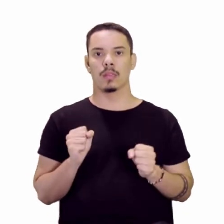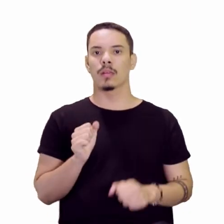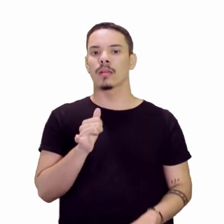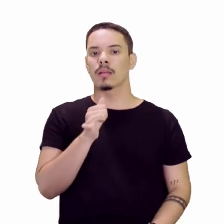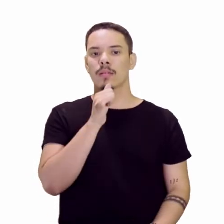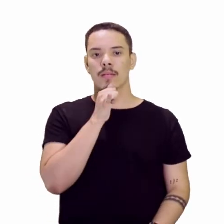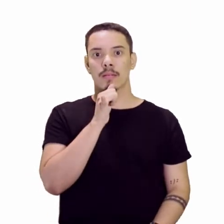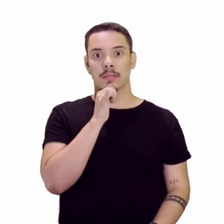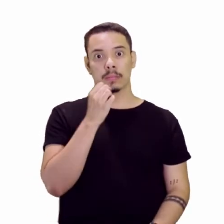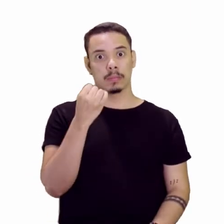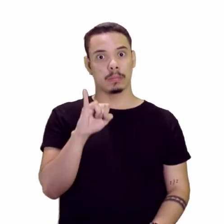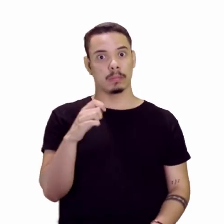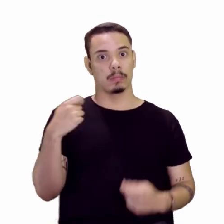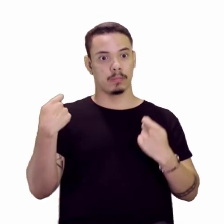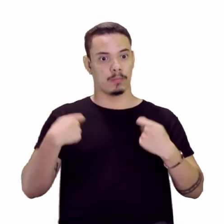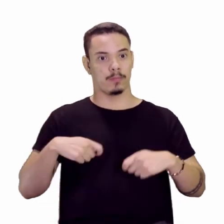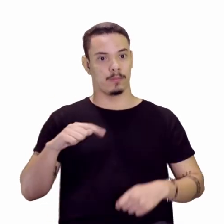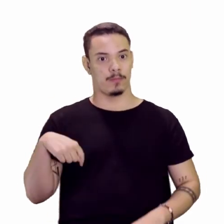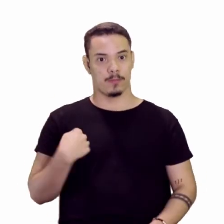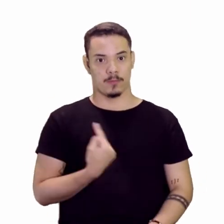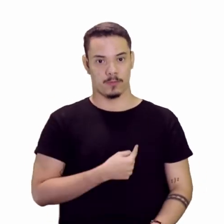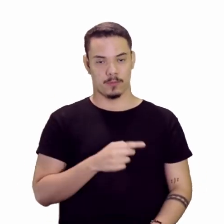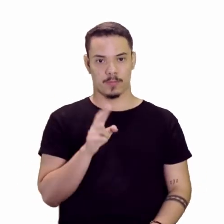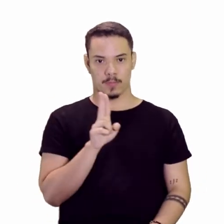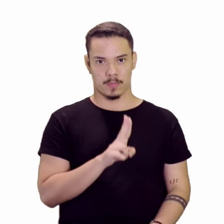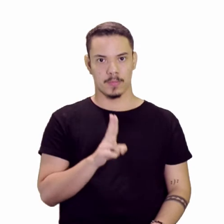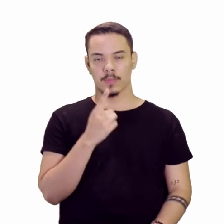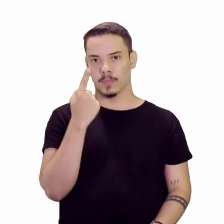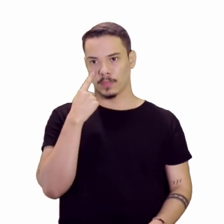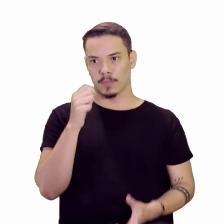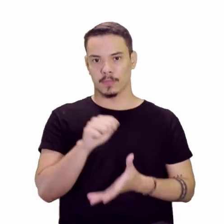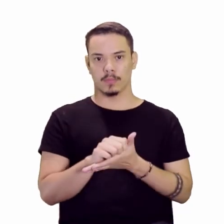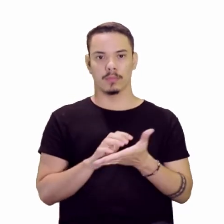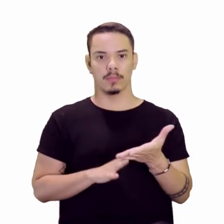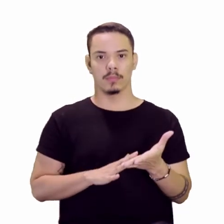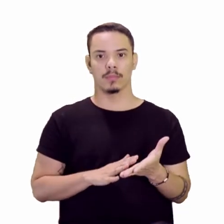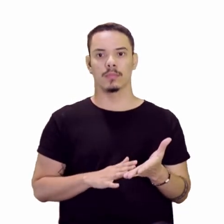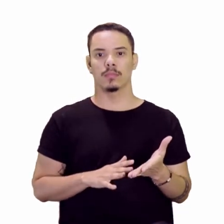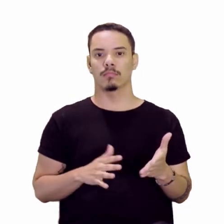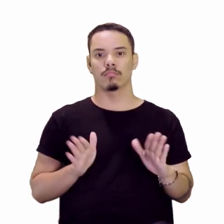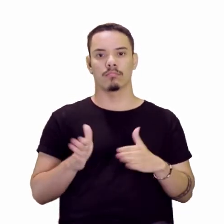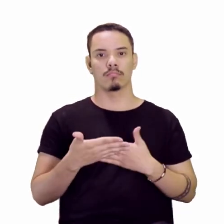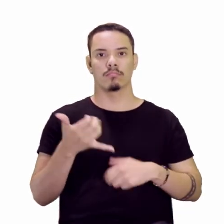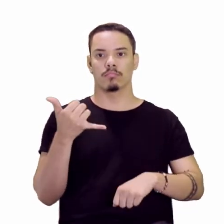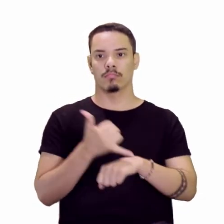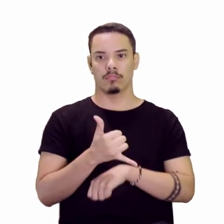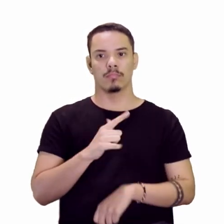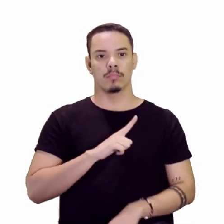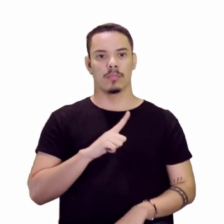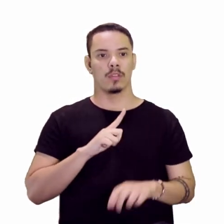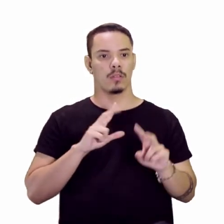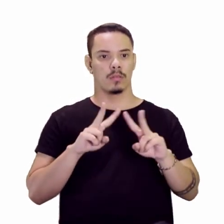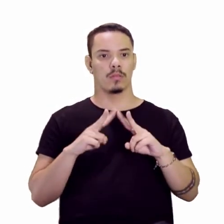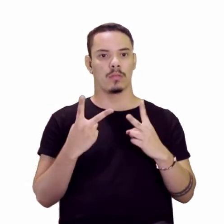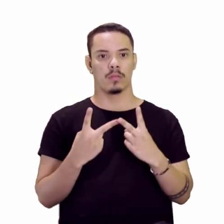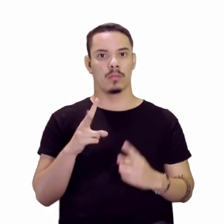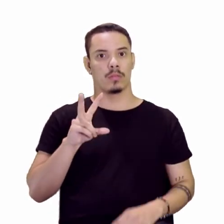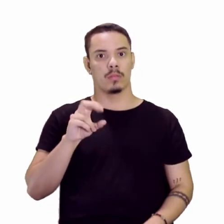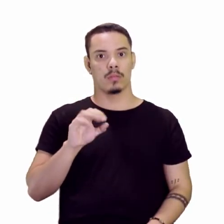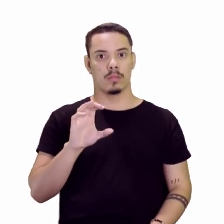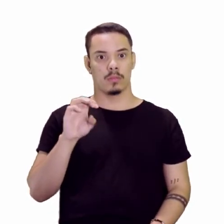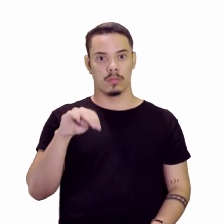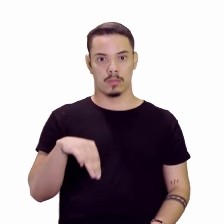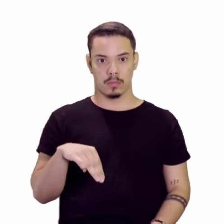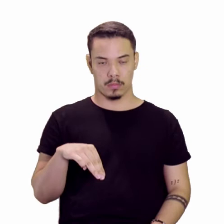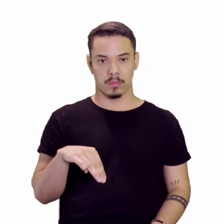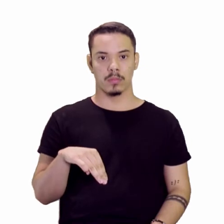Se precisar, a gente utiliza, né? Vamos lá. Olha só o exercício aqui, ó. Ó, um bloco de alumínio tem um volume de 50 centímetros cúbicos